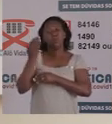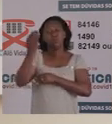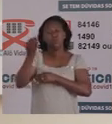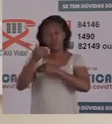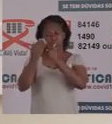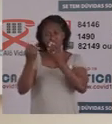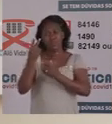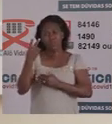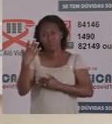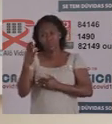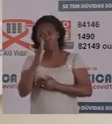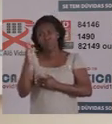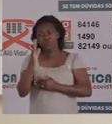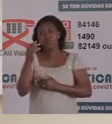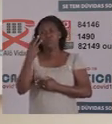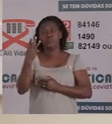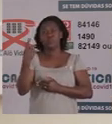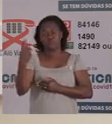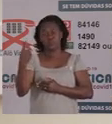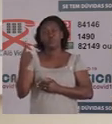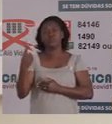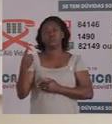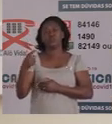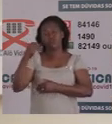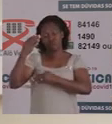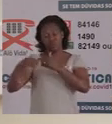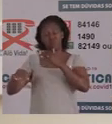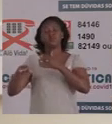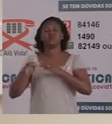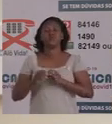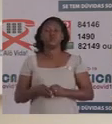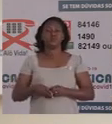maio. O último slide, se faz favor.